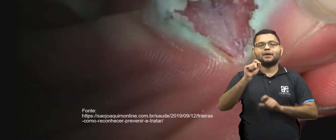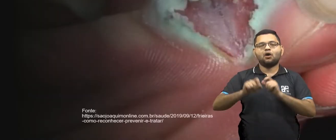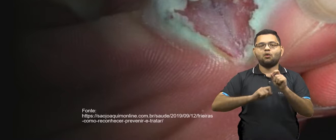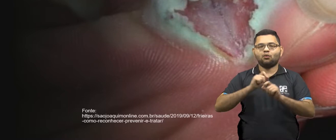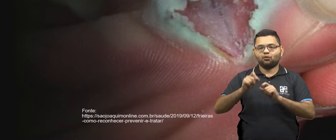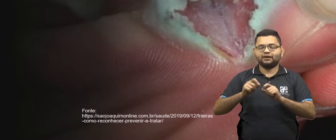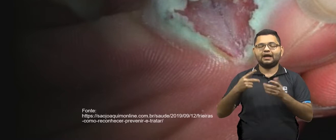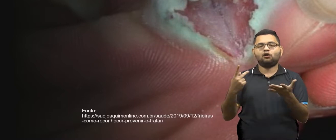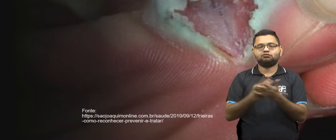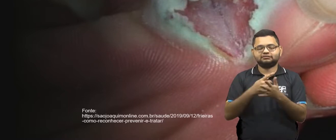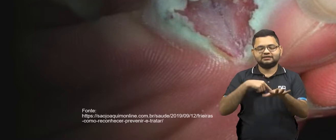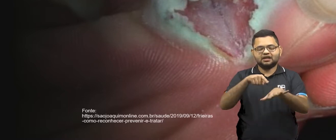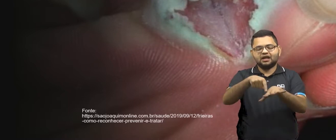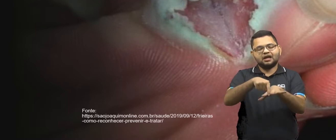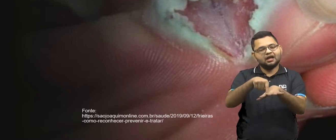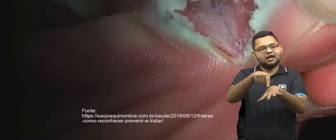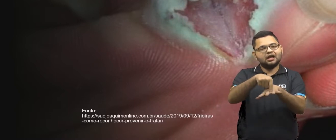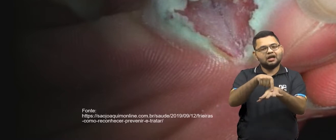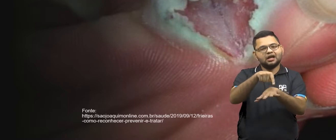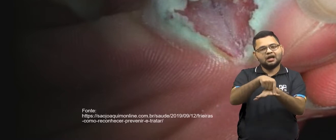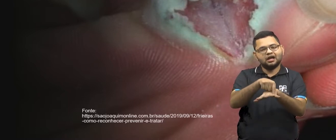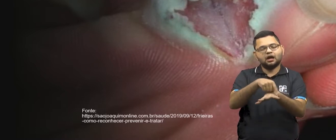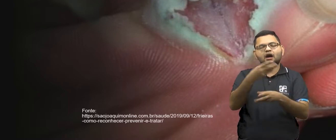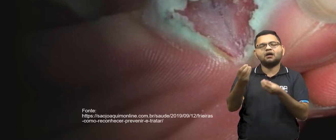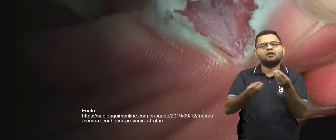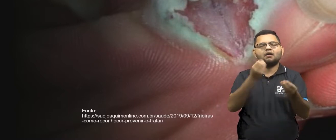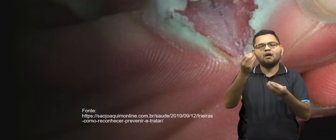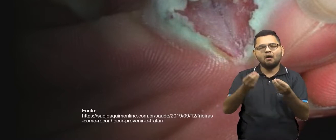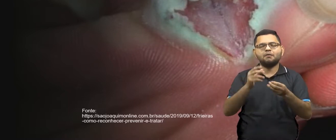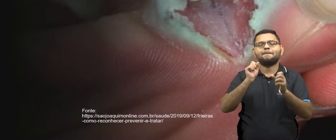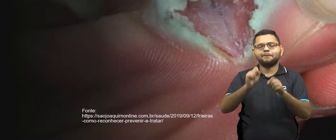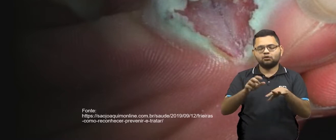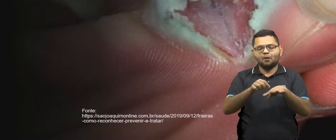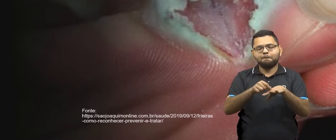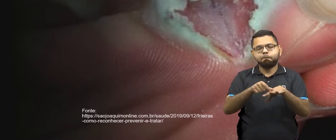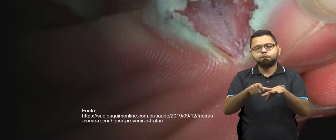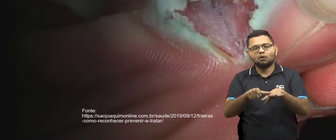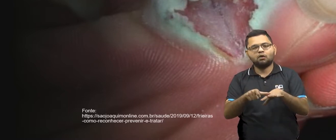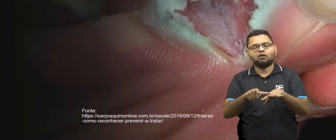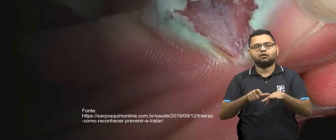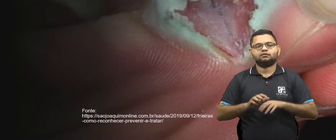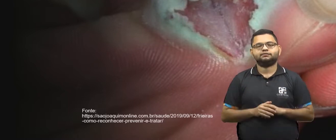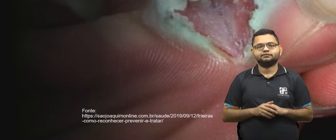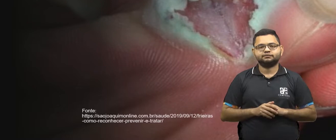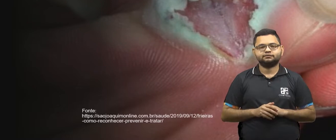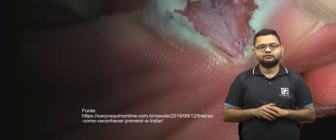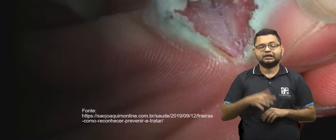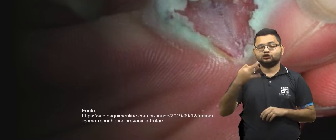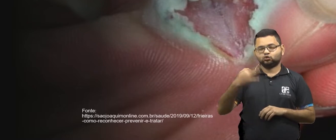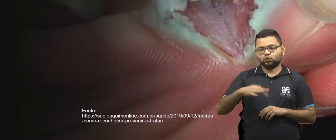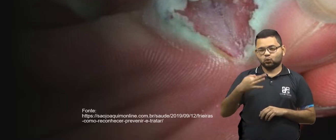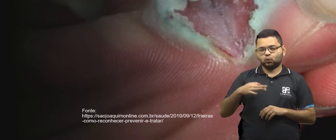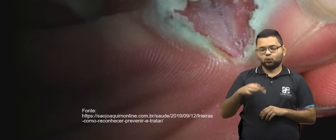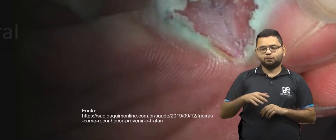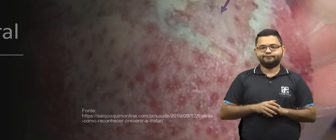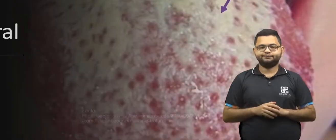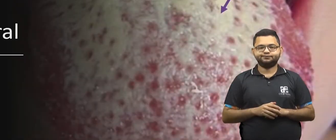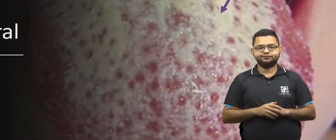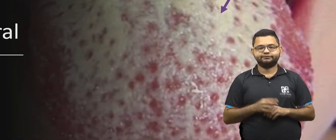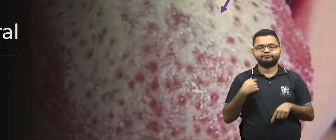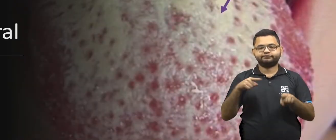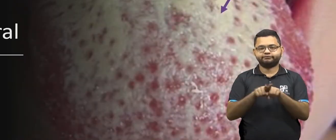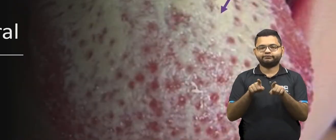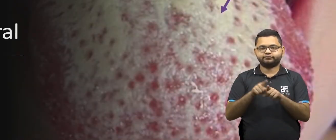principalmente na região dos dedos. Ela costuma aparecer no formato de bolhas e rachaduras e ocasionam dor e ardência.